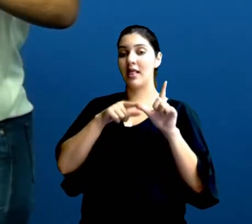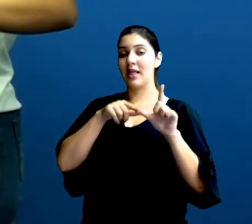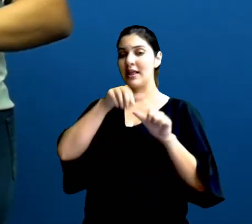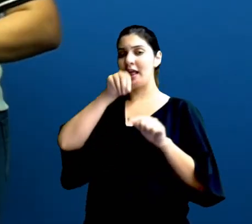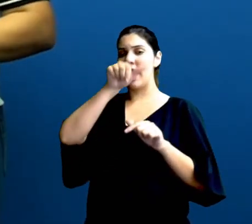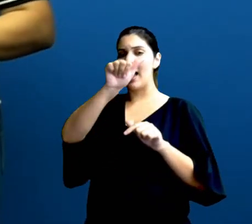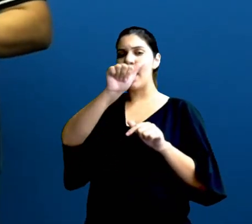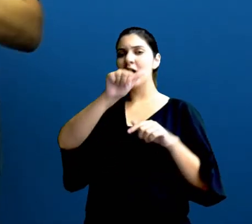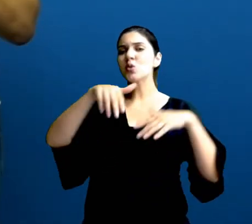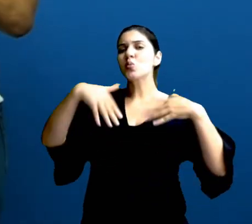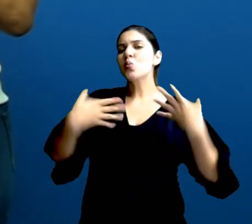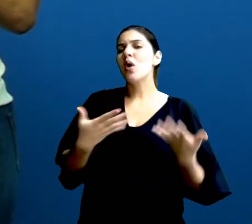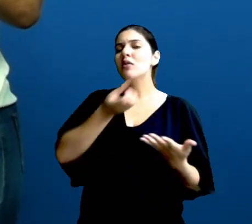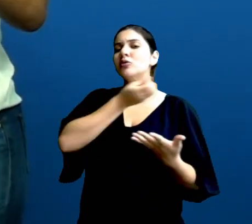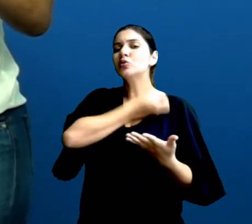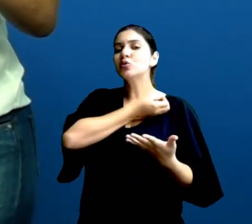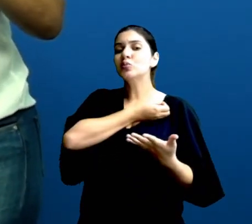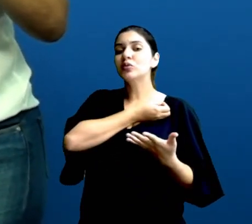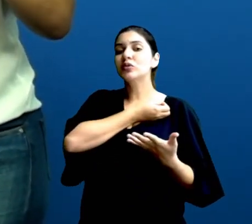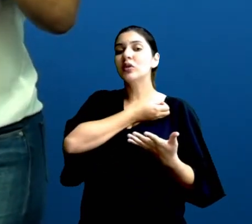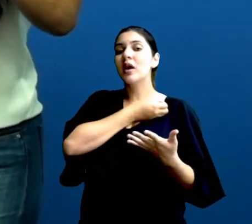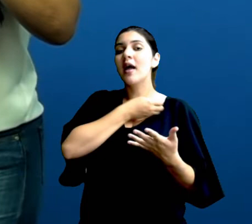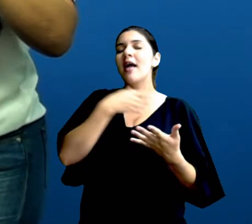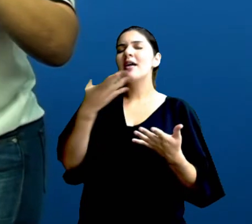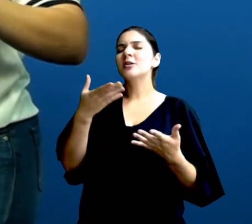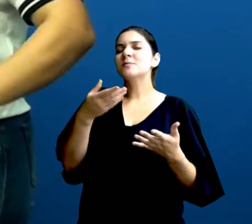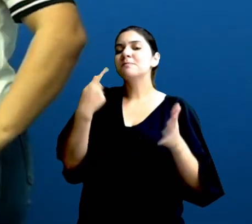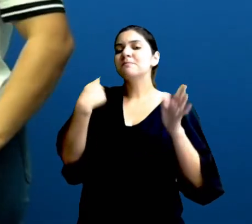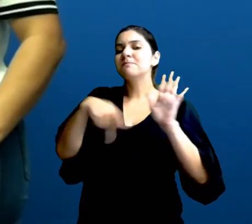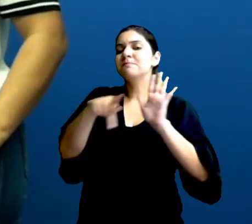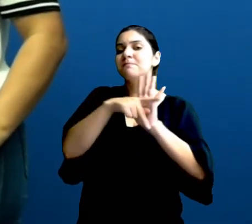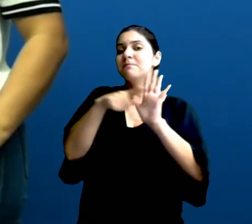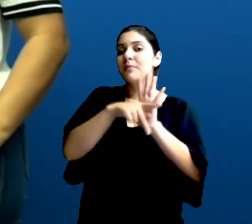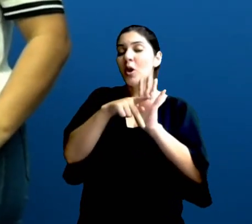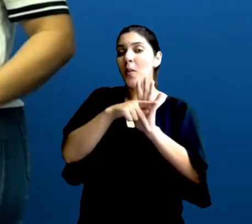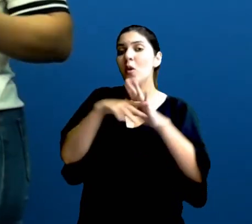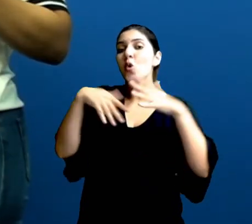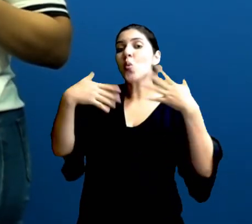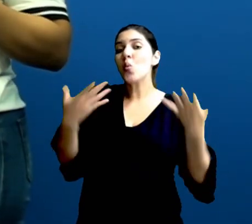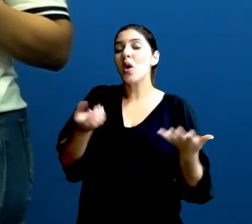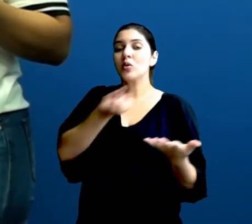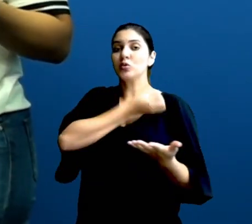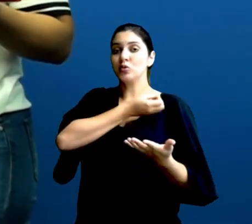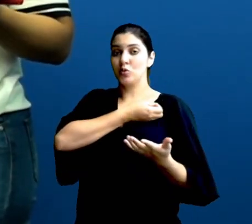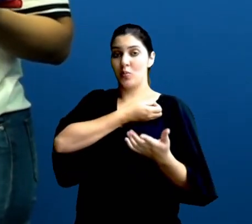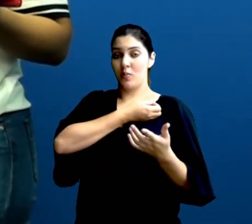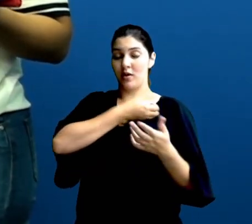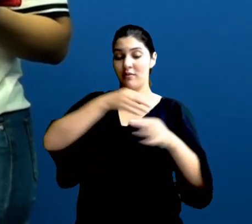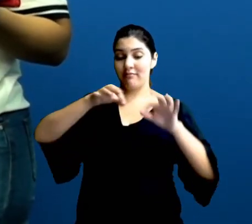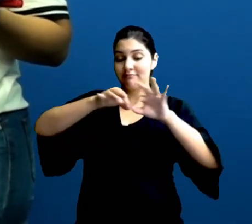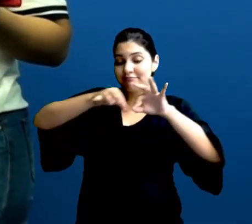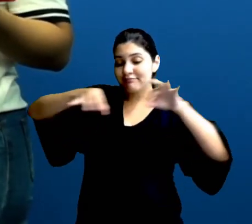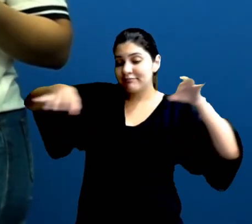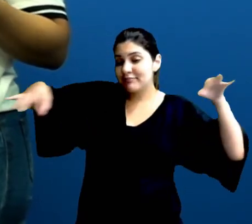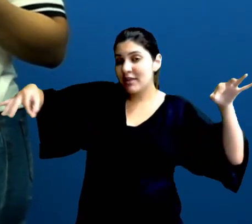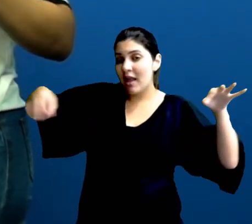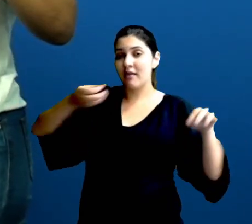está em que número? Ela pertence a qual número na reta numérica? Você vai me dizer o